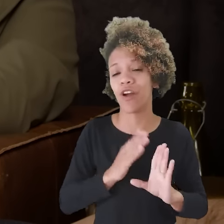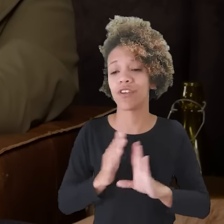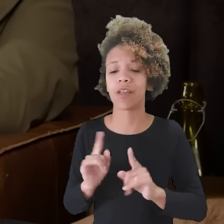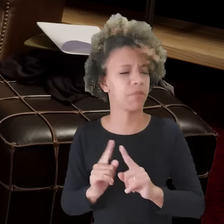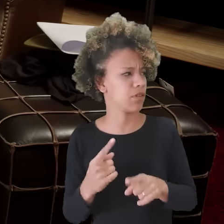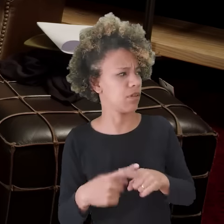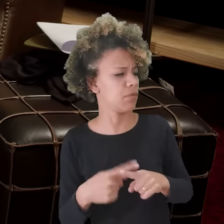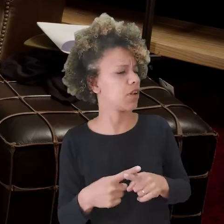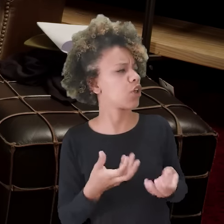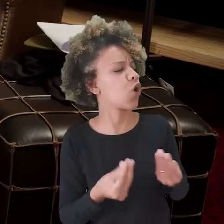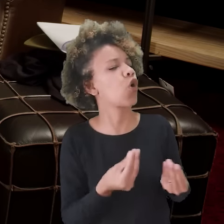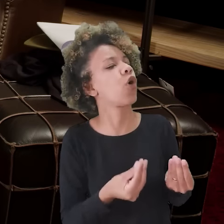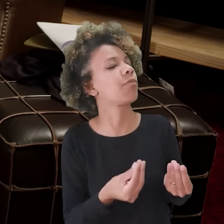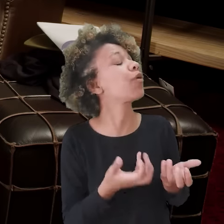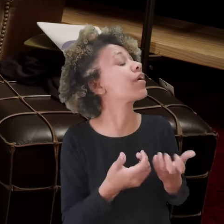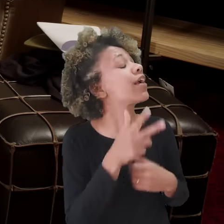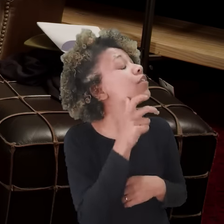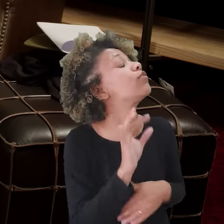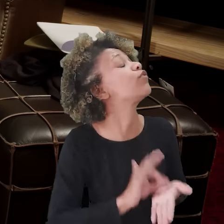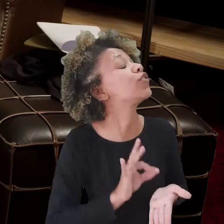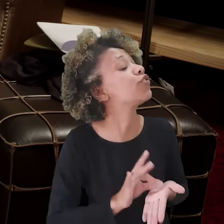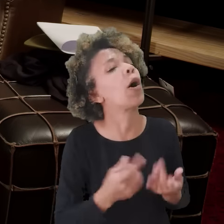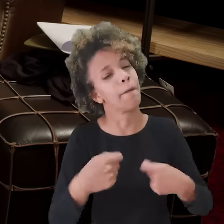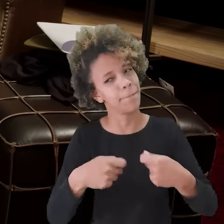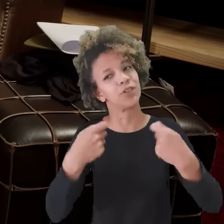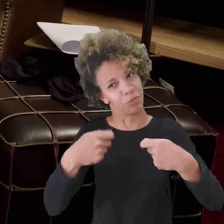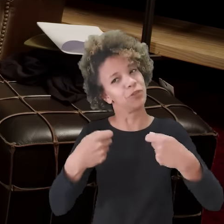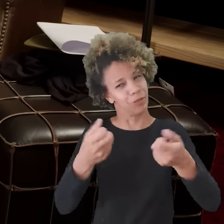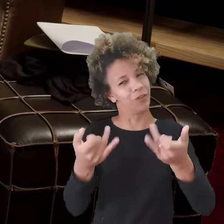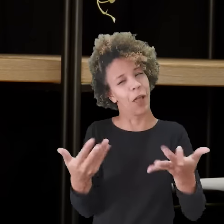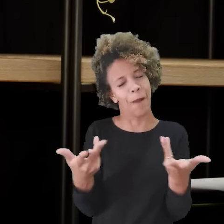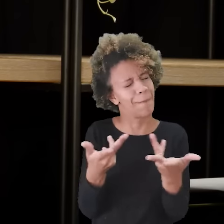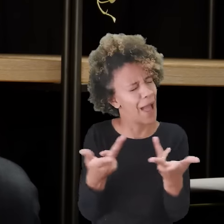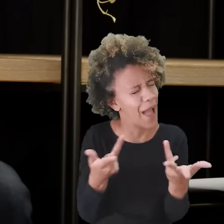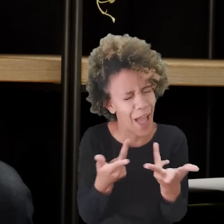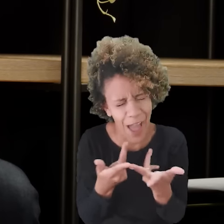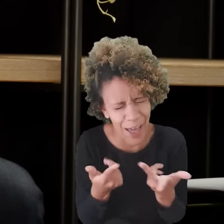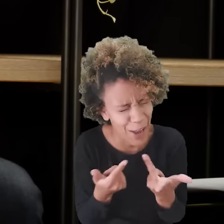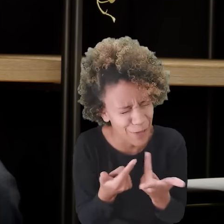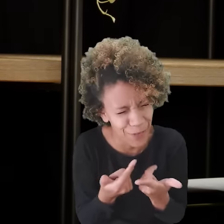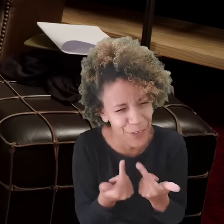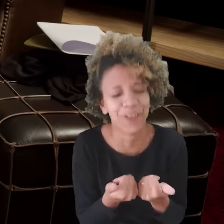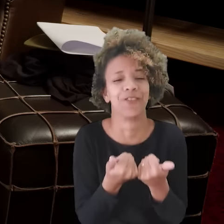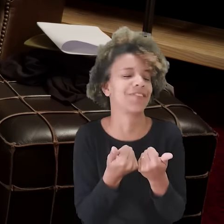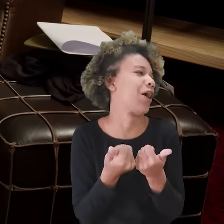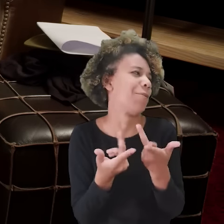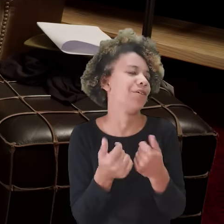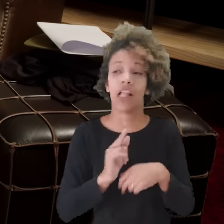minha fase Mas o que você chegando em mulher eu vi na verdade você é maravilhoso isso é maravilhoso